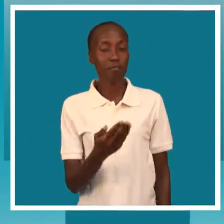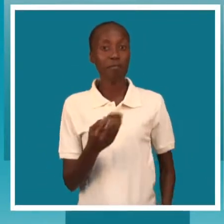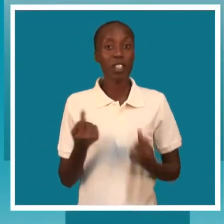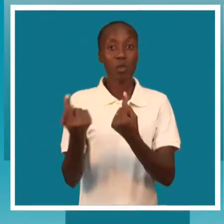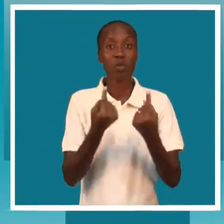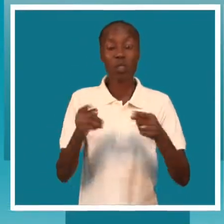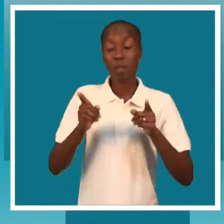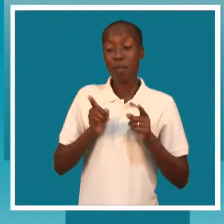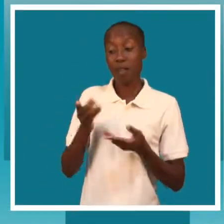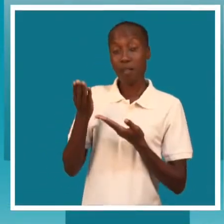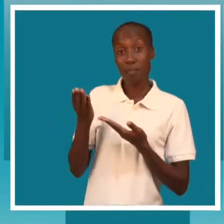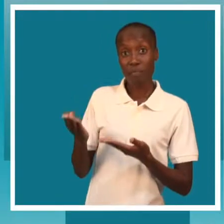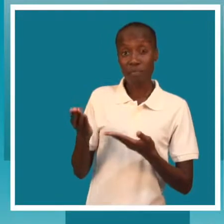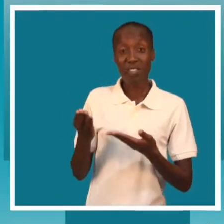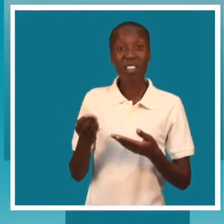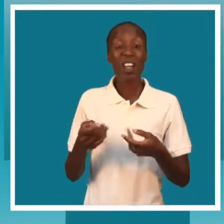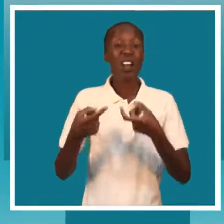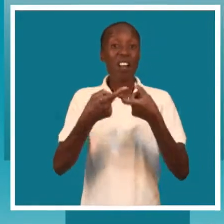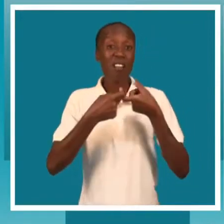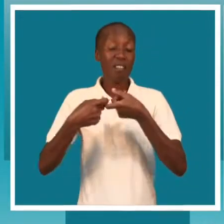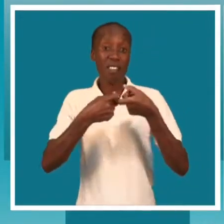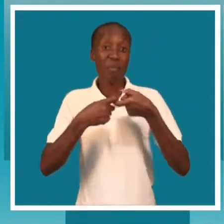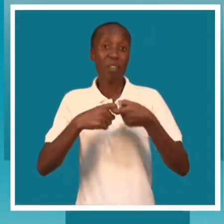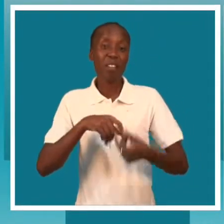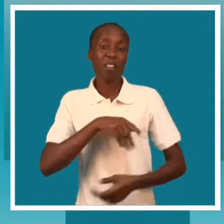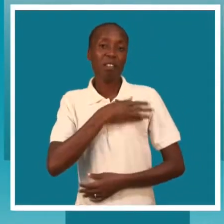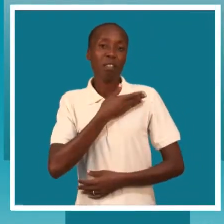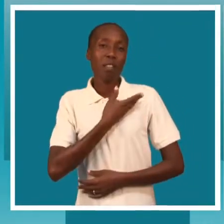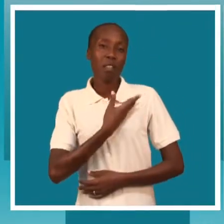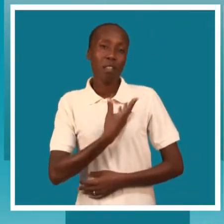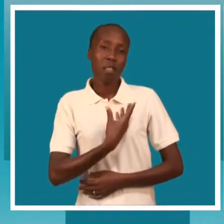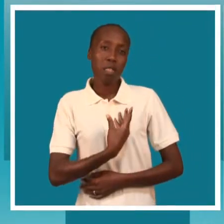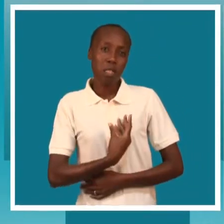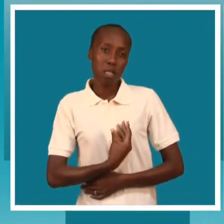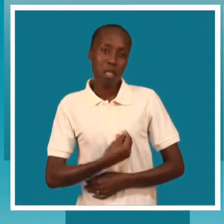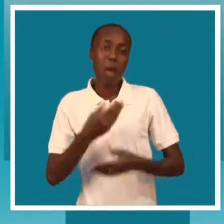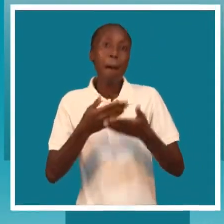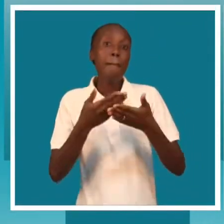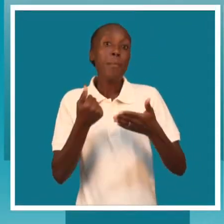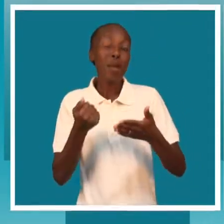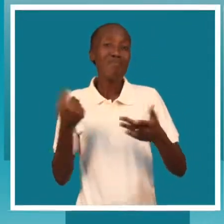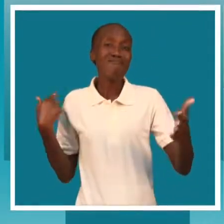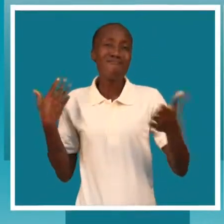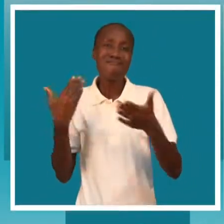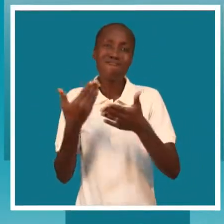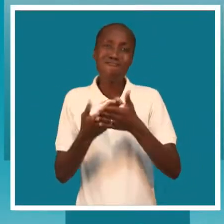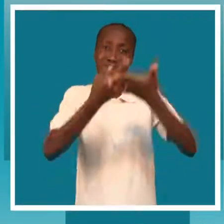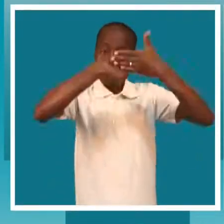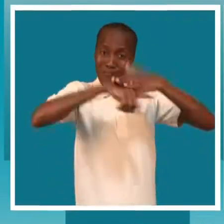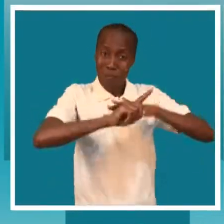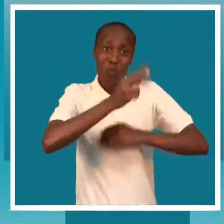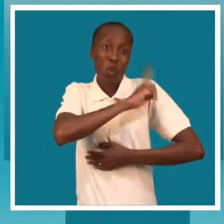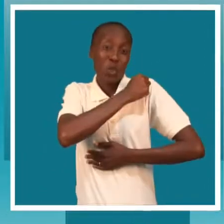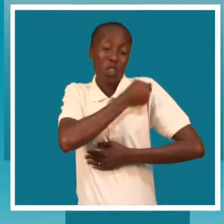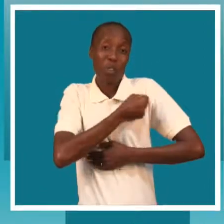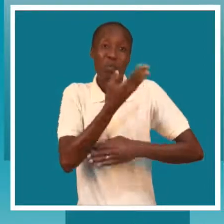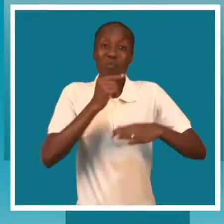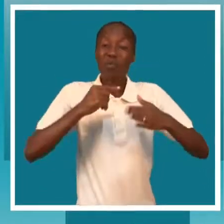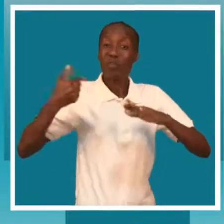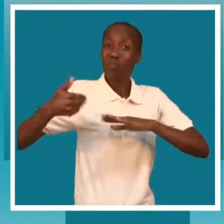A situação da pequena Lúcia deixa a sua família agastada. Depois de várias